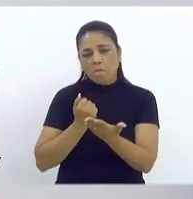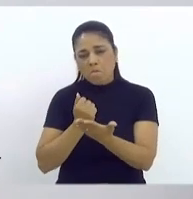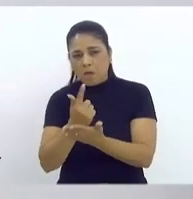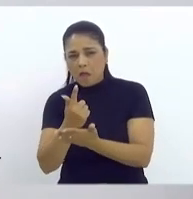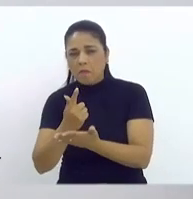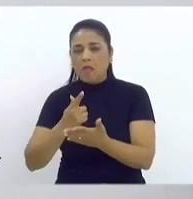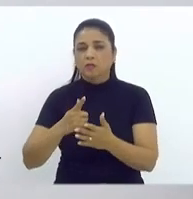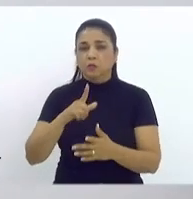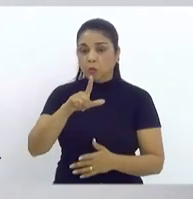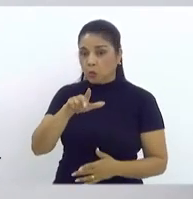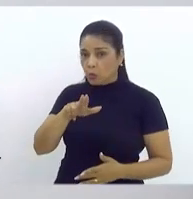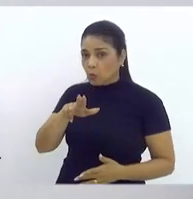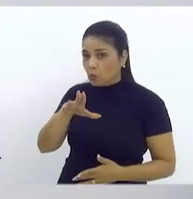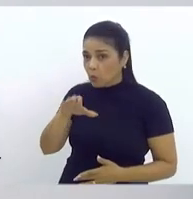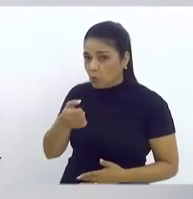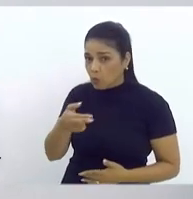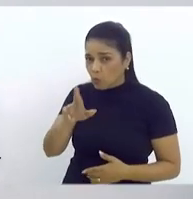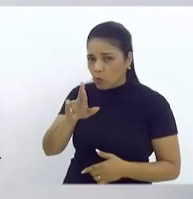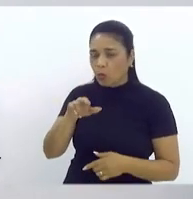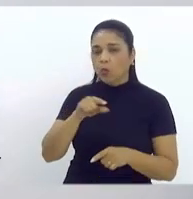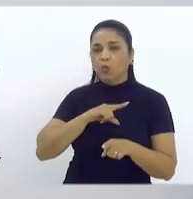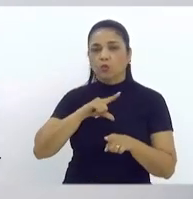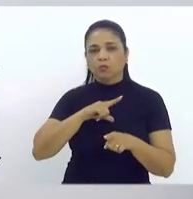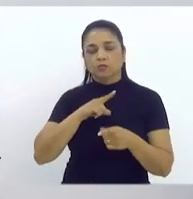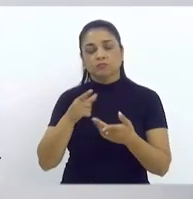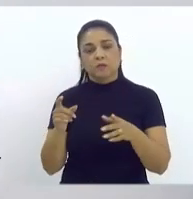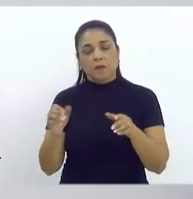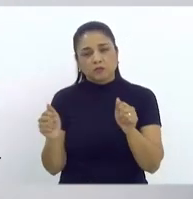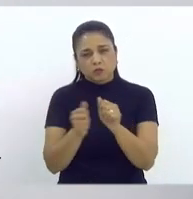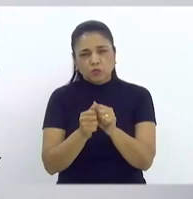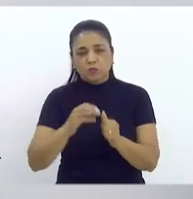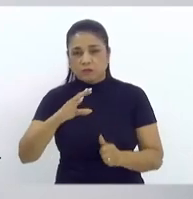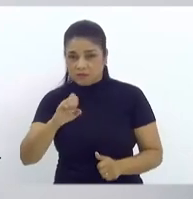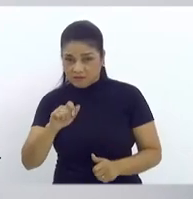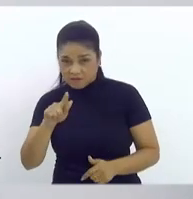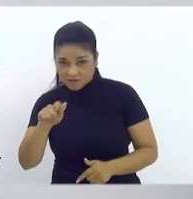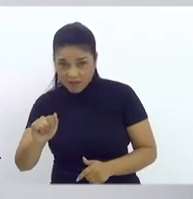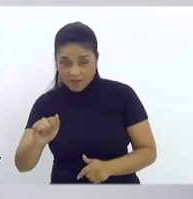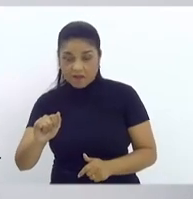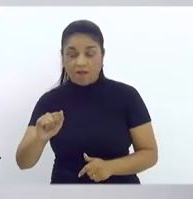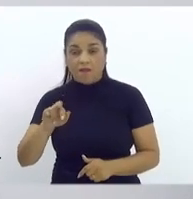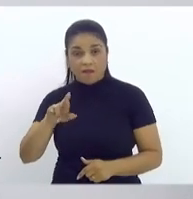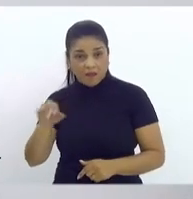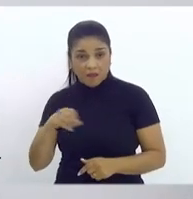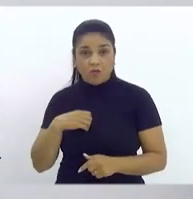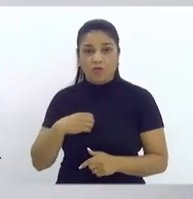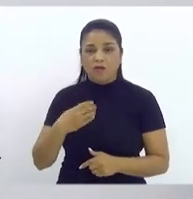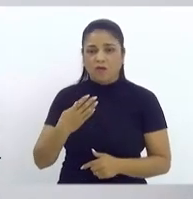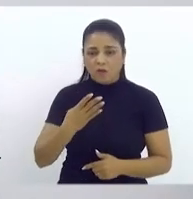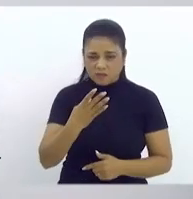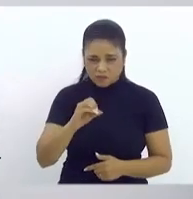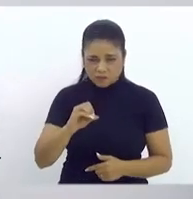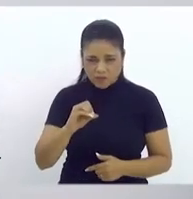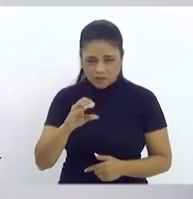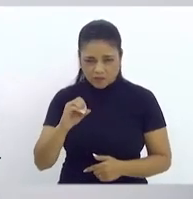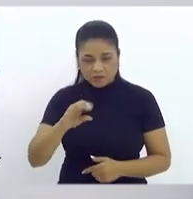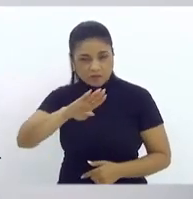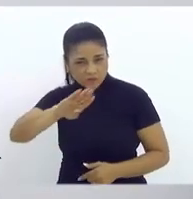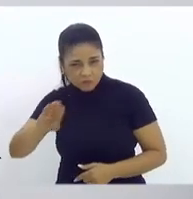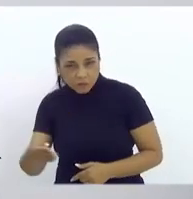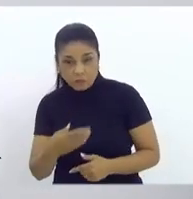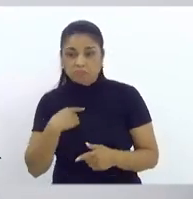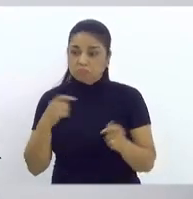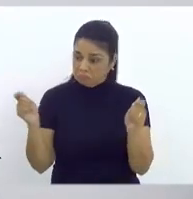juros sobre capital, somando as duas, a SEG e a SEG Rio, acho que mais de 400 milhões de reais. Então, parece que é uma concessão que está dando certo e